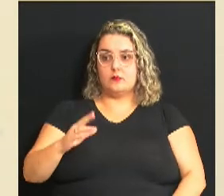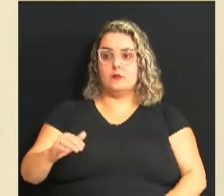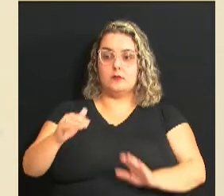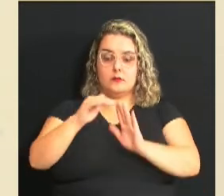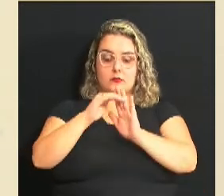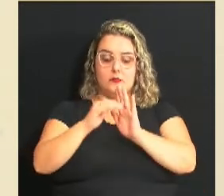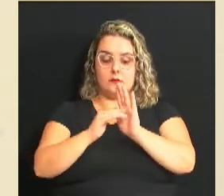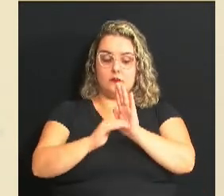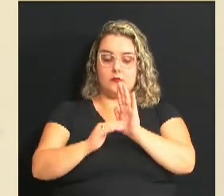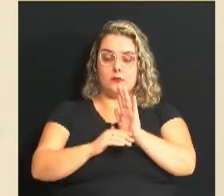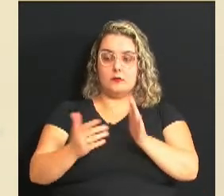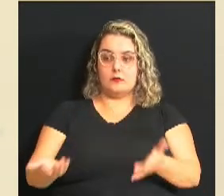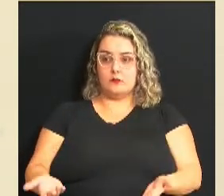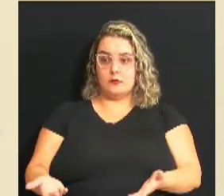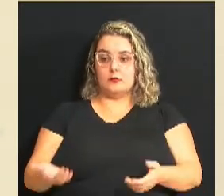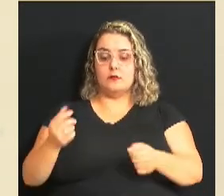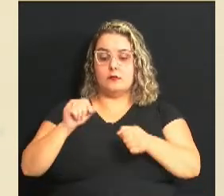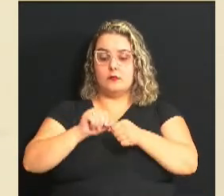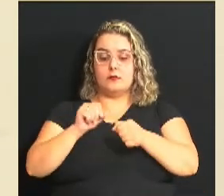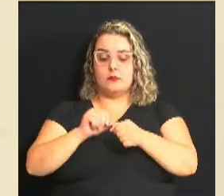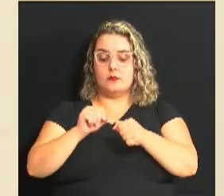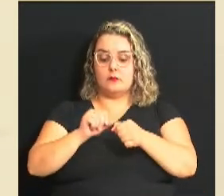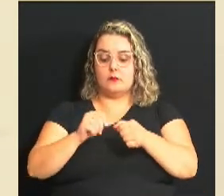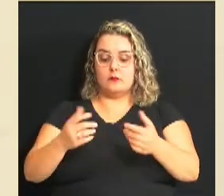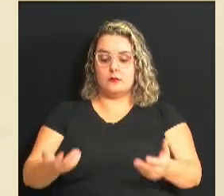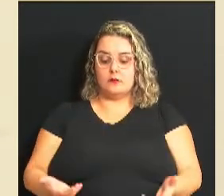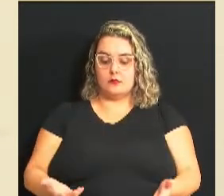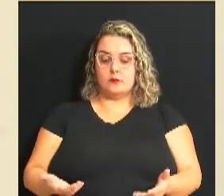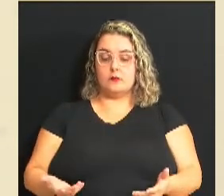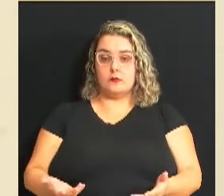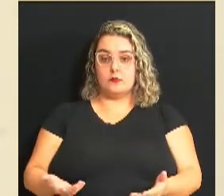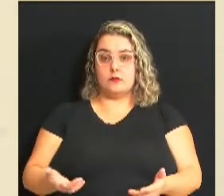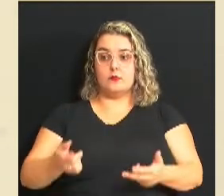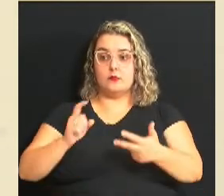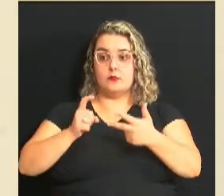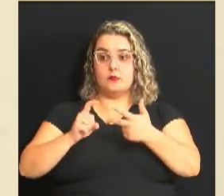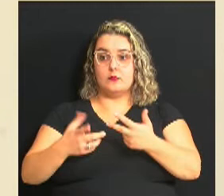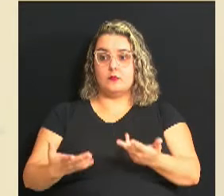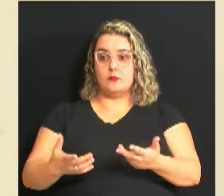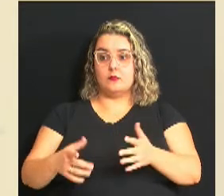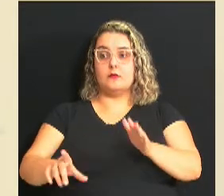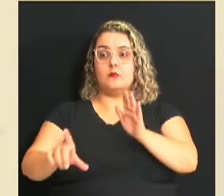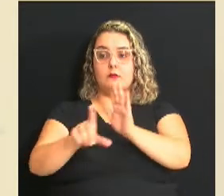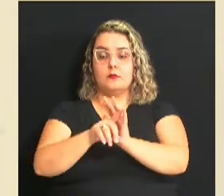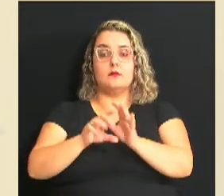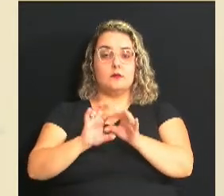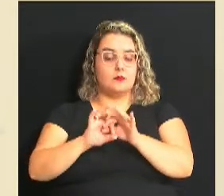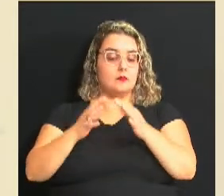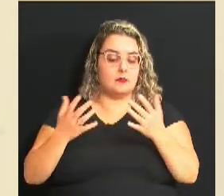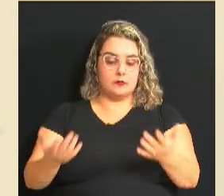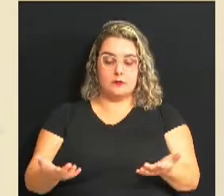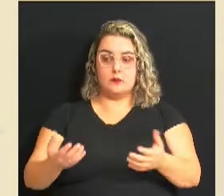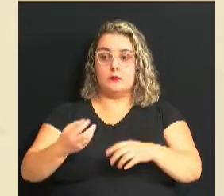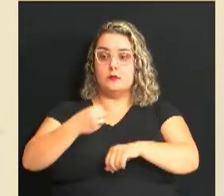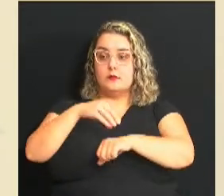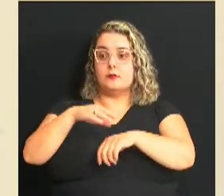pauta ou para fazer alguma solicitação ao Executivo, isso é legítimo que seja